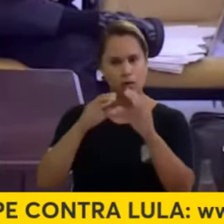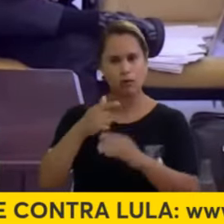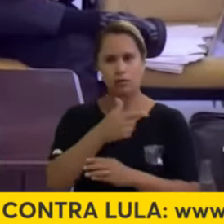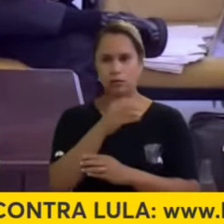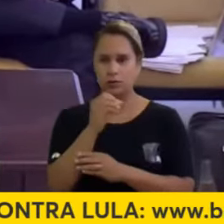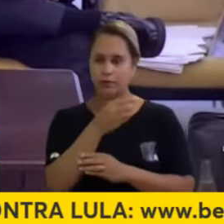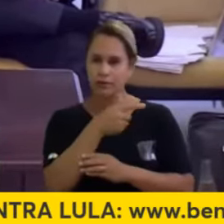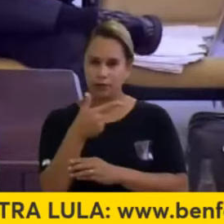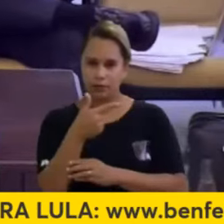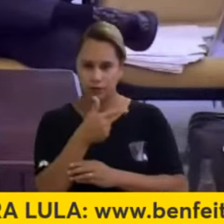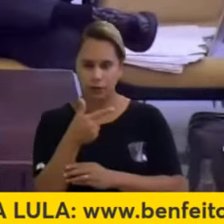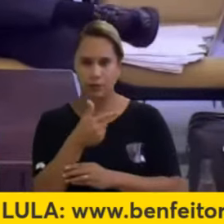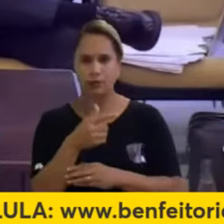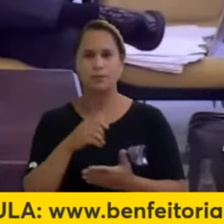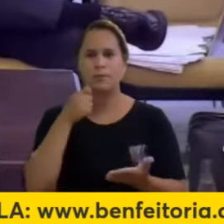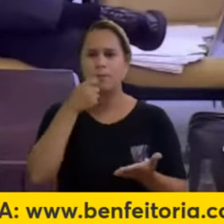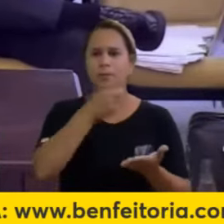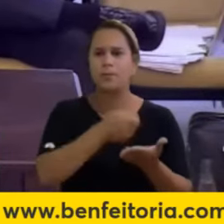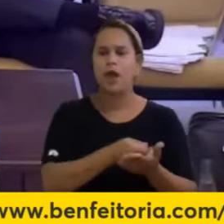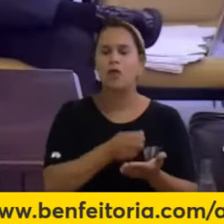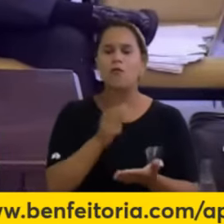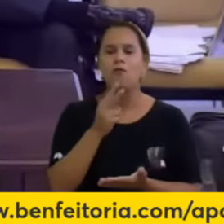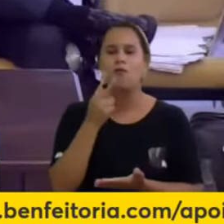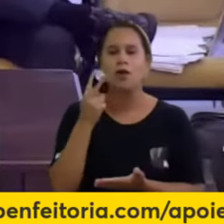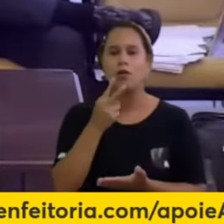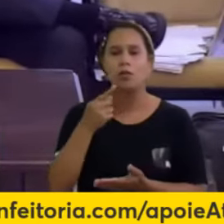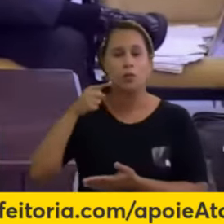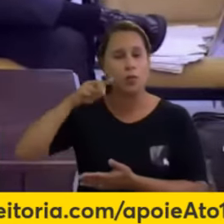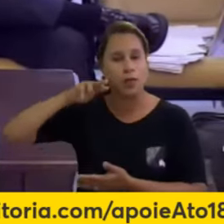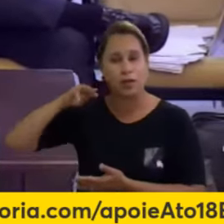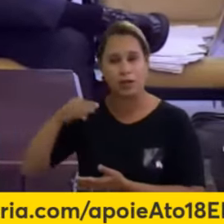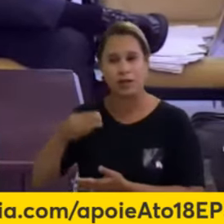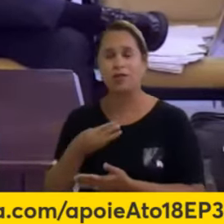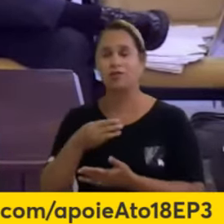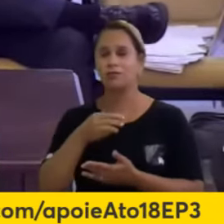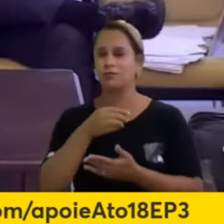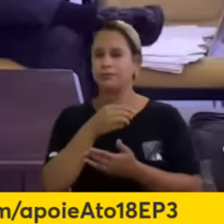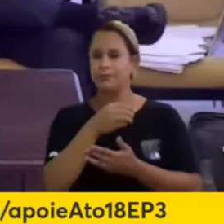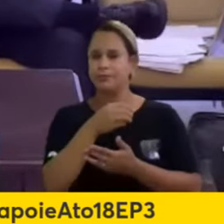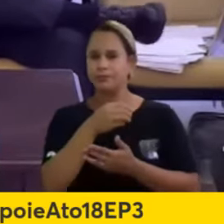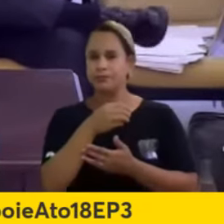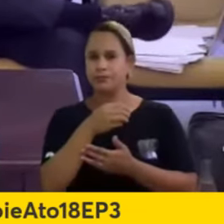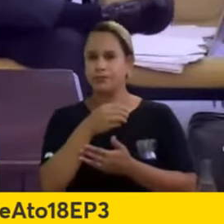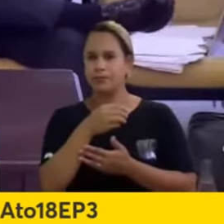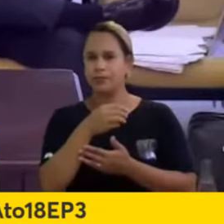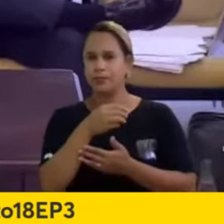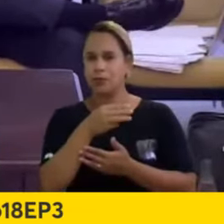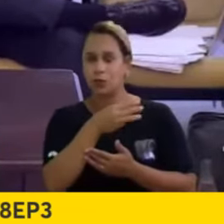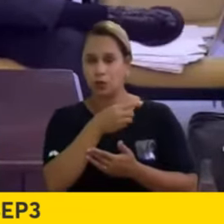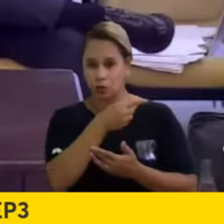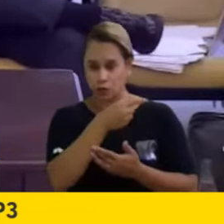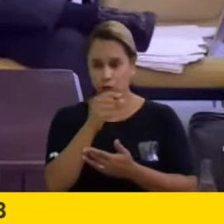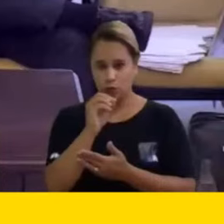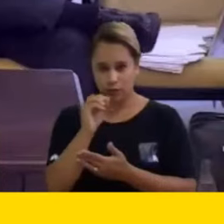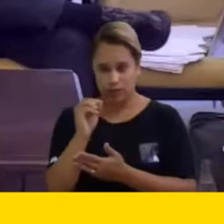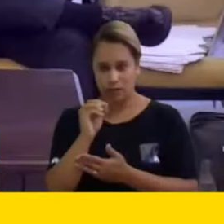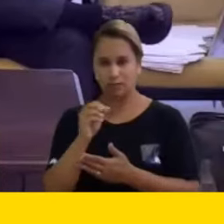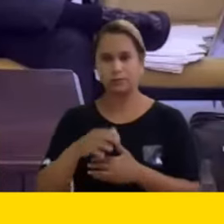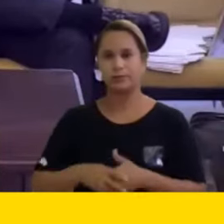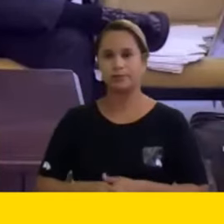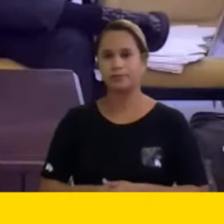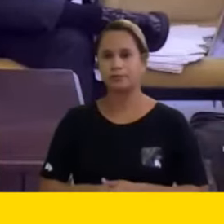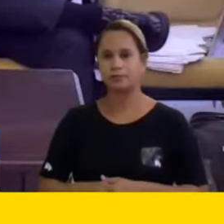pelo primeira pela primeira legenda no valor de R 1.13.2 onde No acordo homologado com referente aos